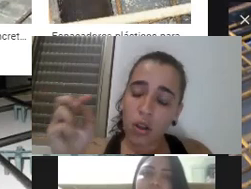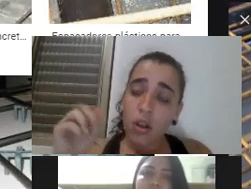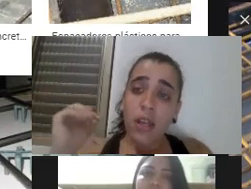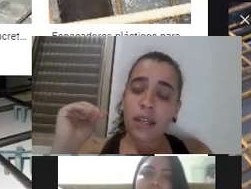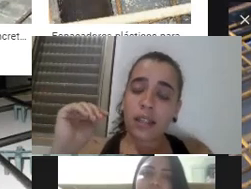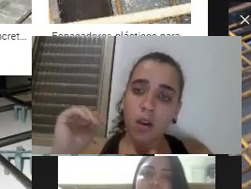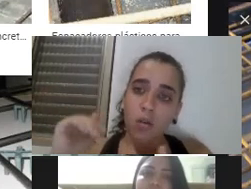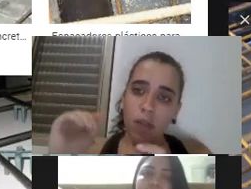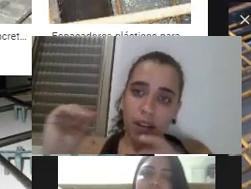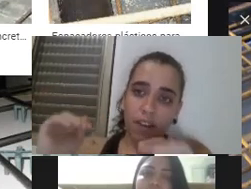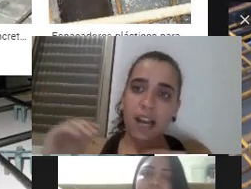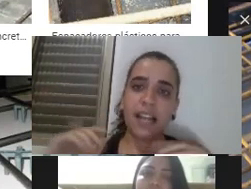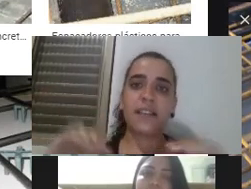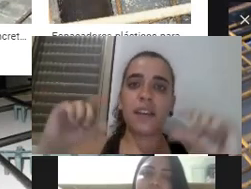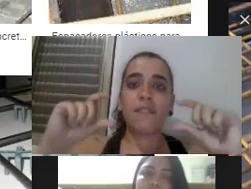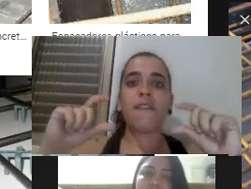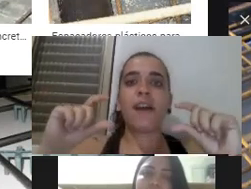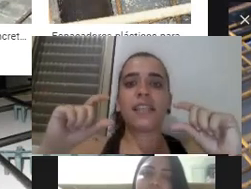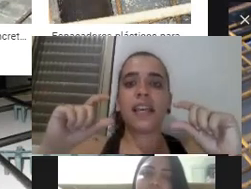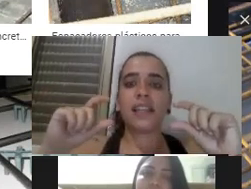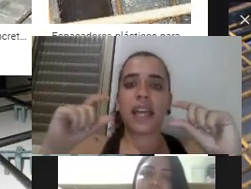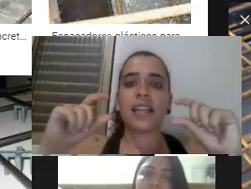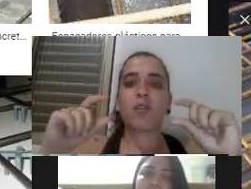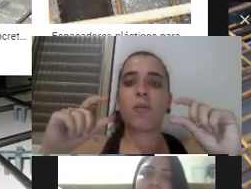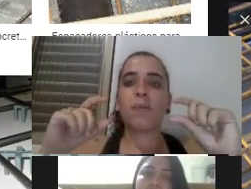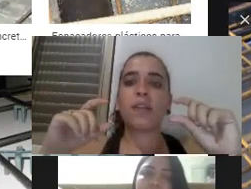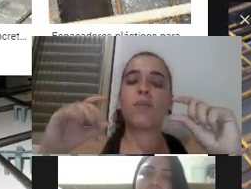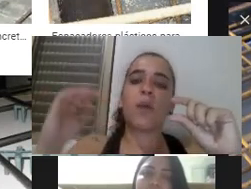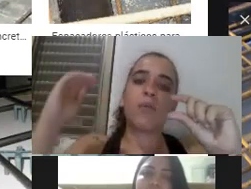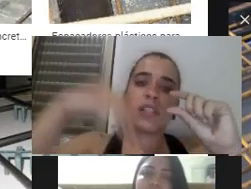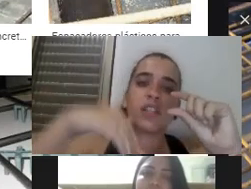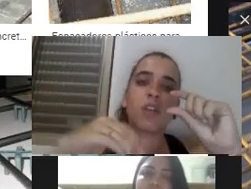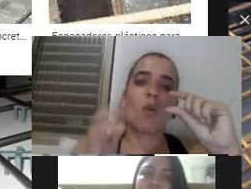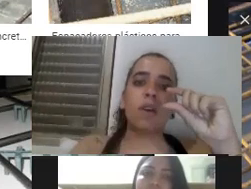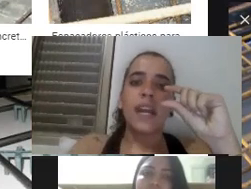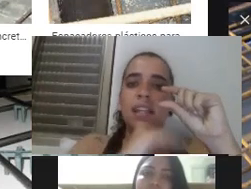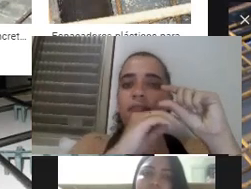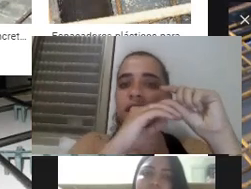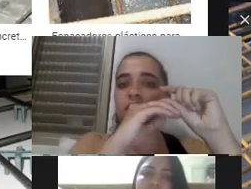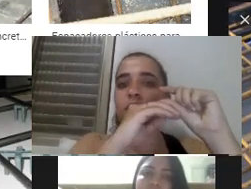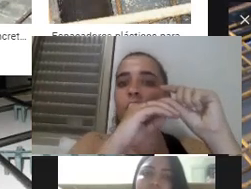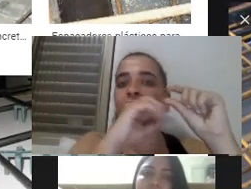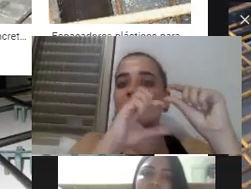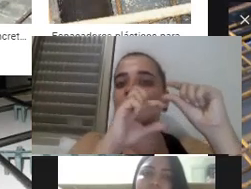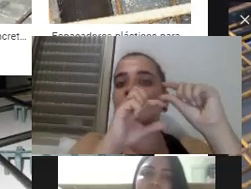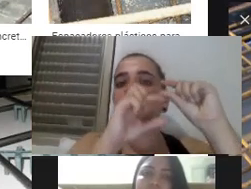cálculo. Então, ele vai ficar ali e vai ter esse cobrimento nominal. Porque quando você jogar o concreto, ele vai segurar o aço